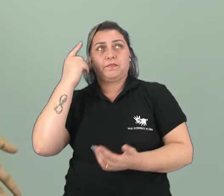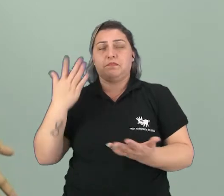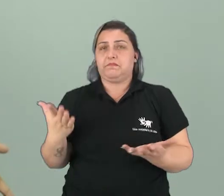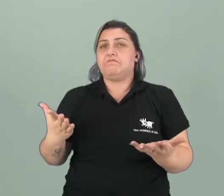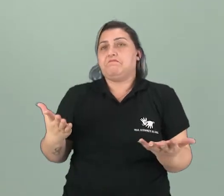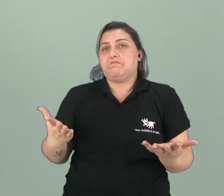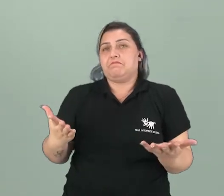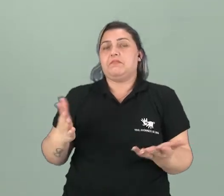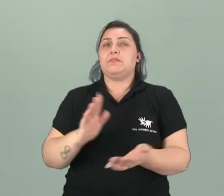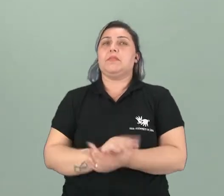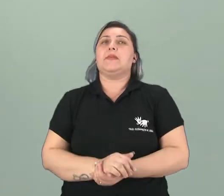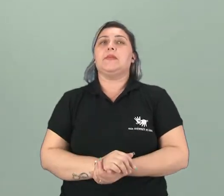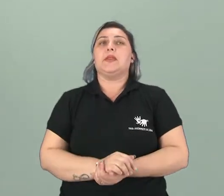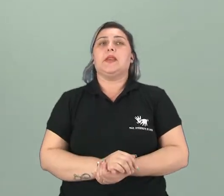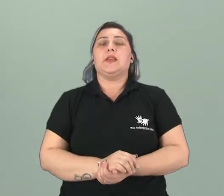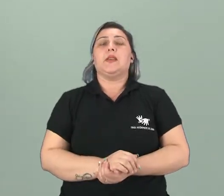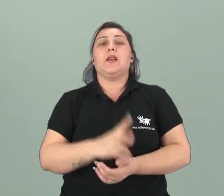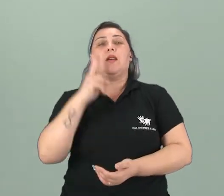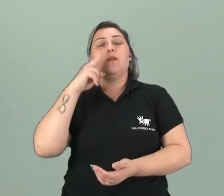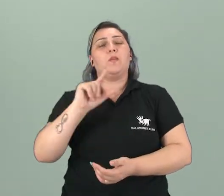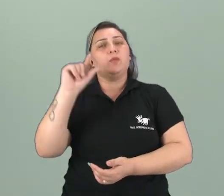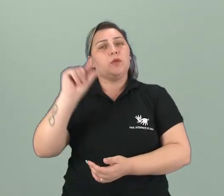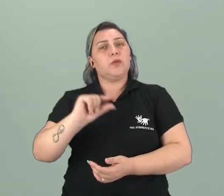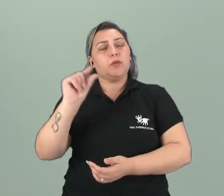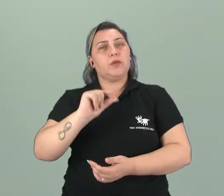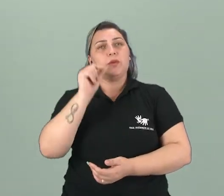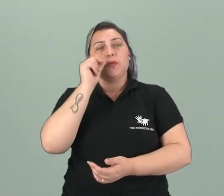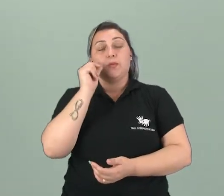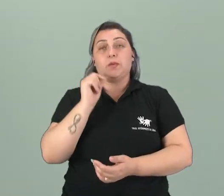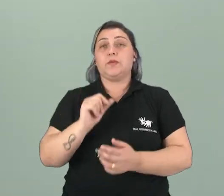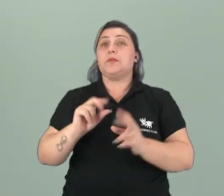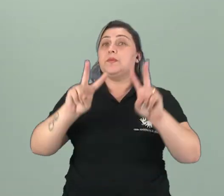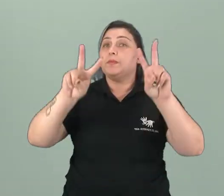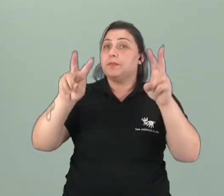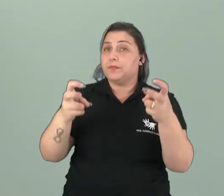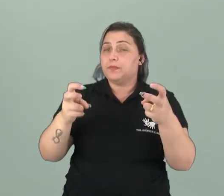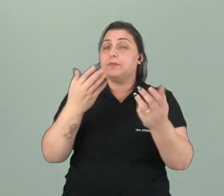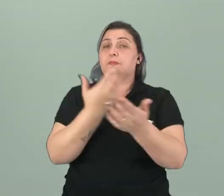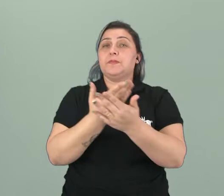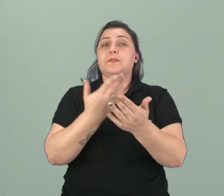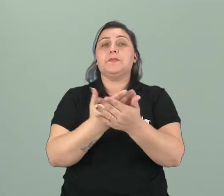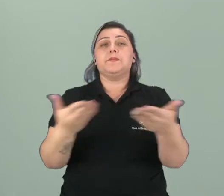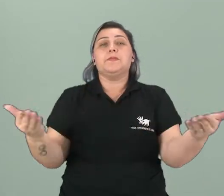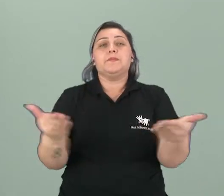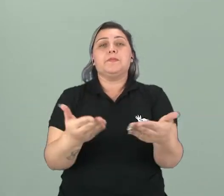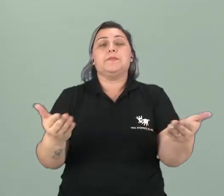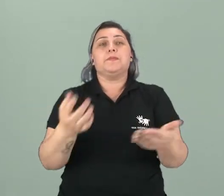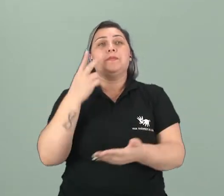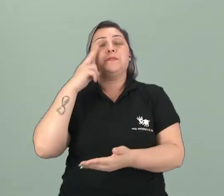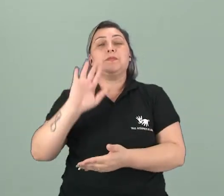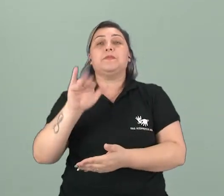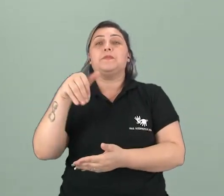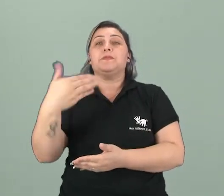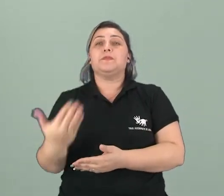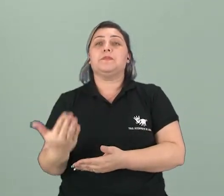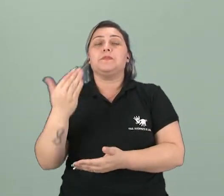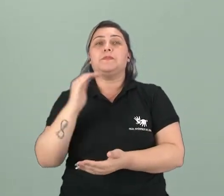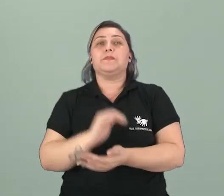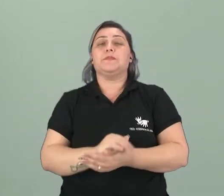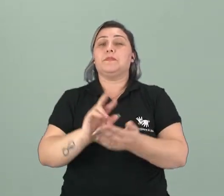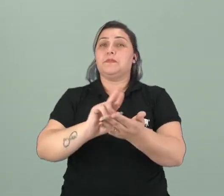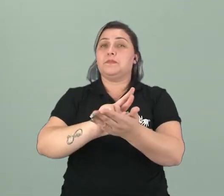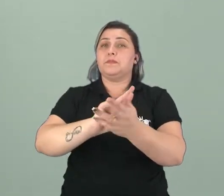talvez seja isso. E aí a gente vai ver um pouquinho sobre isso, né, na nossa aula de hoje. A gente vai ver quais são